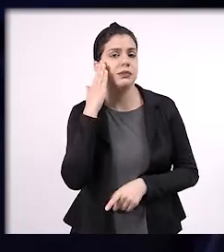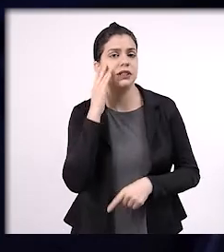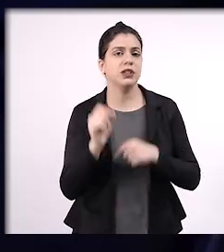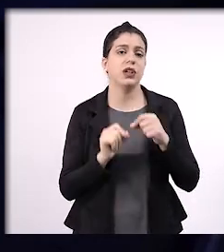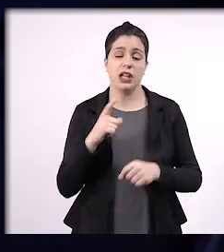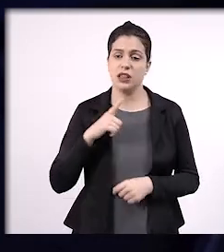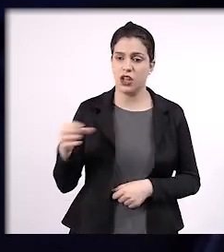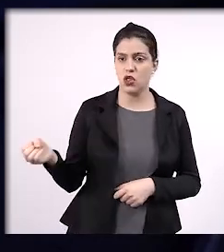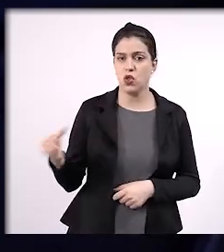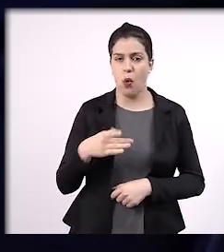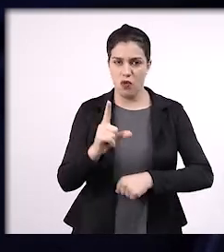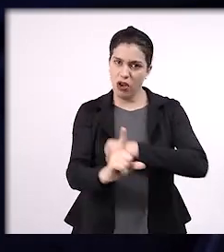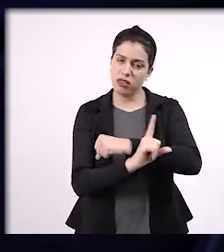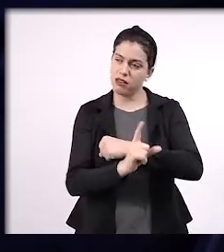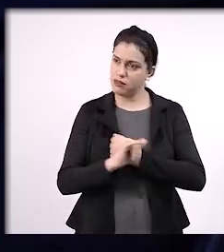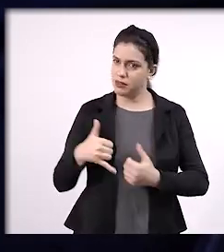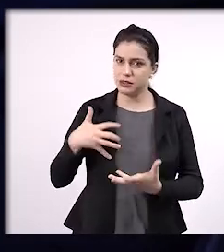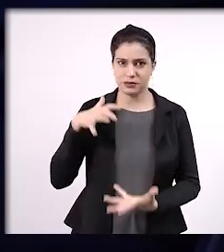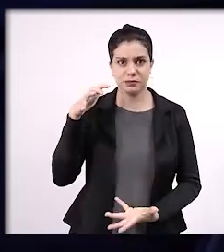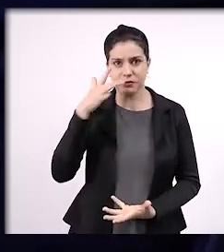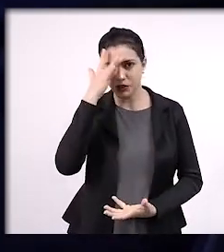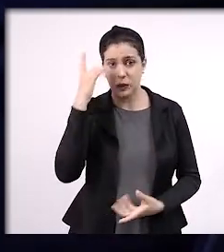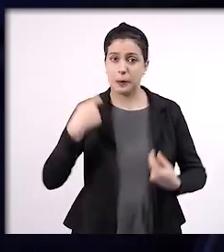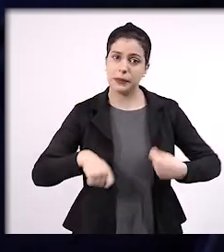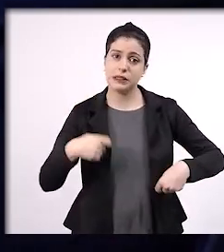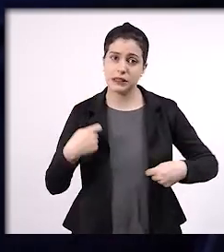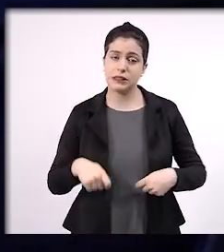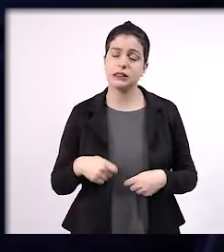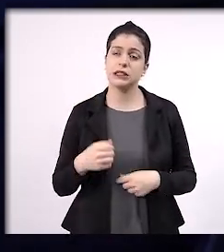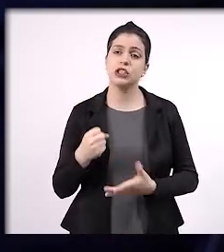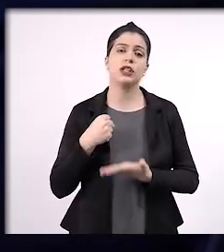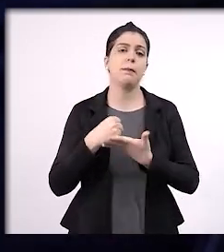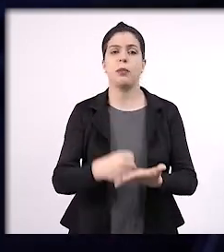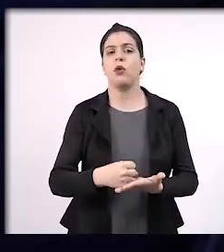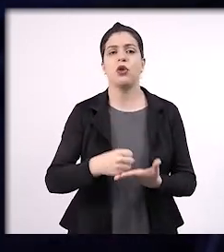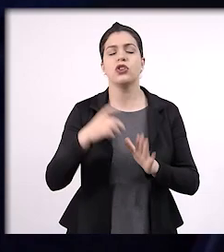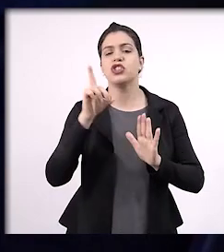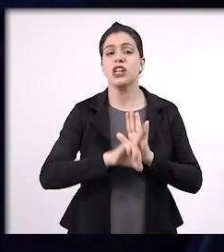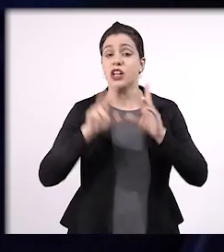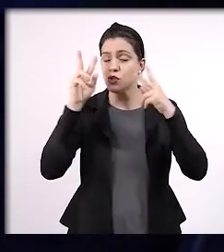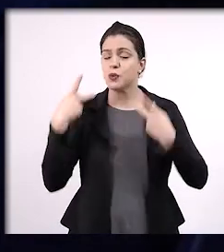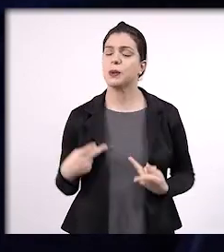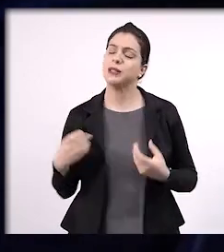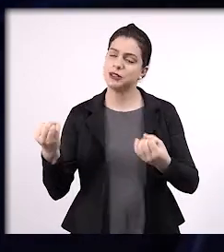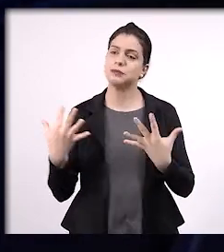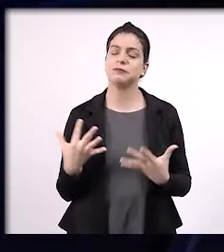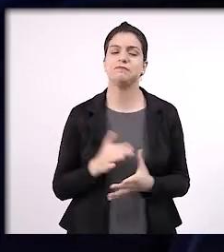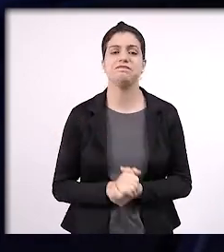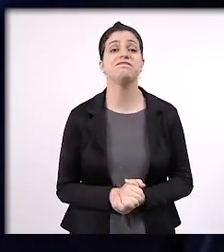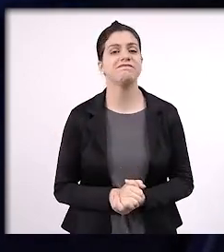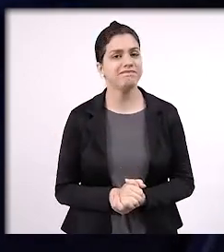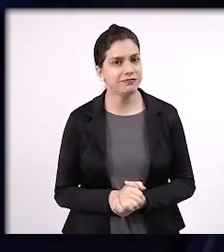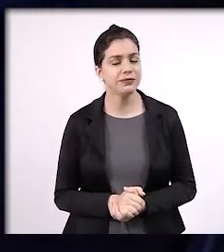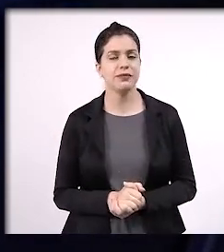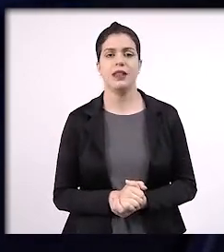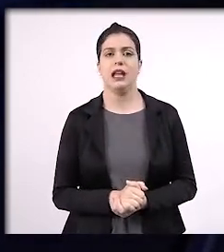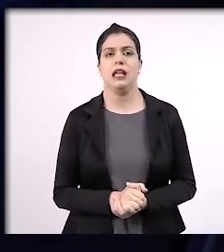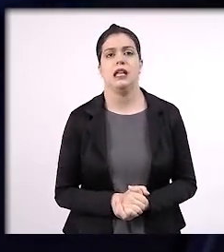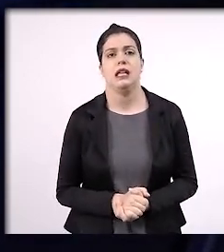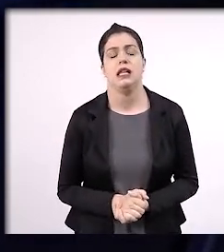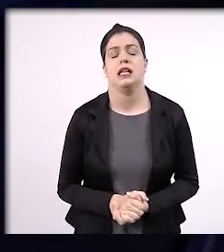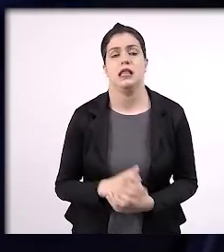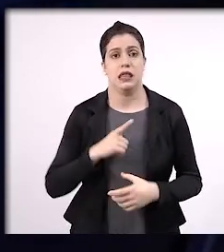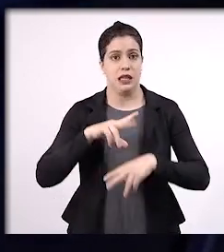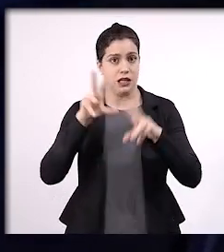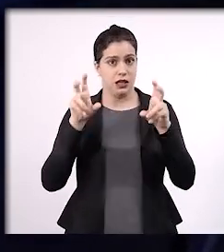também que a Defensoria está inovando no atendimento aos idosos e a todos os cidadãos que precisam do socorro dos